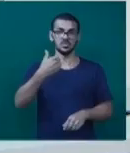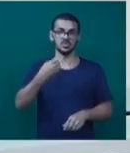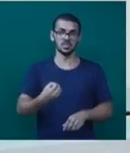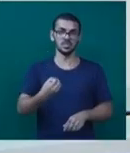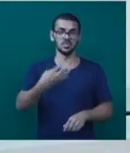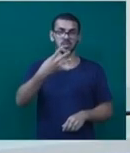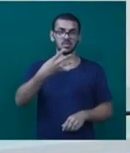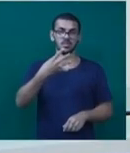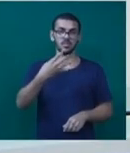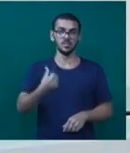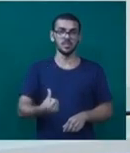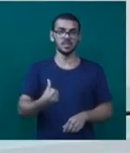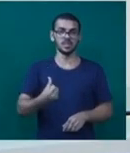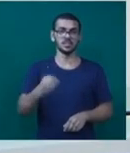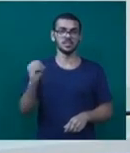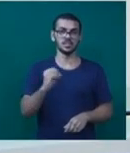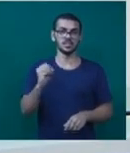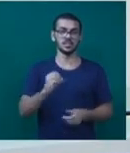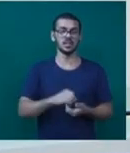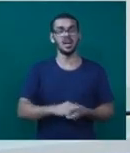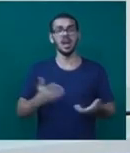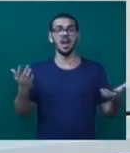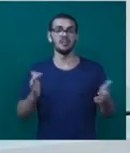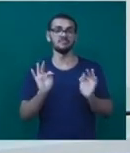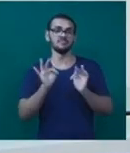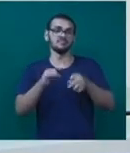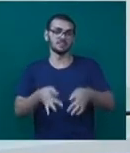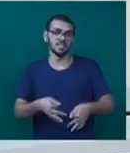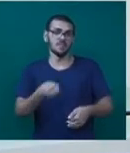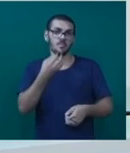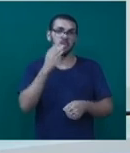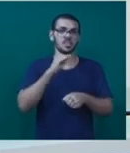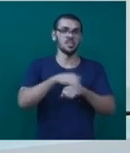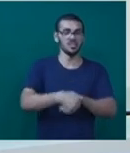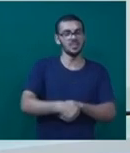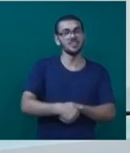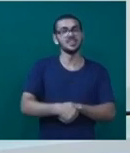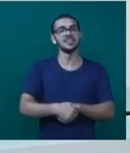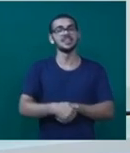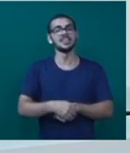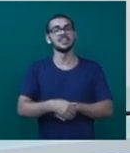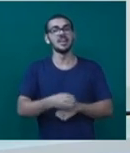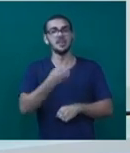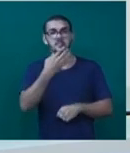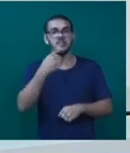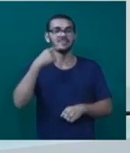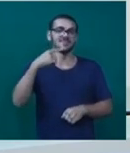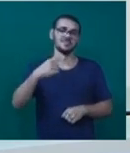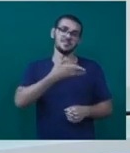3210-4600. O TV Notícias desta segunda termina aqui. Boa noite e mais uma vez uma excelente